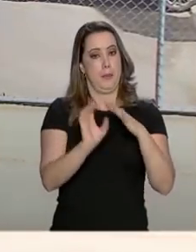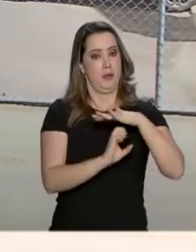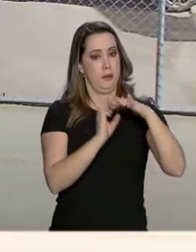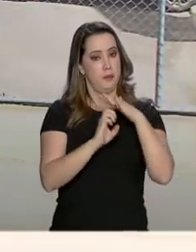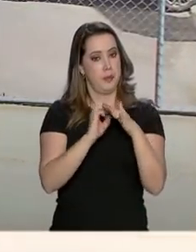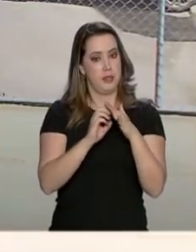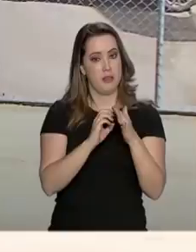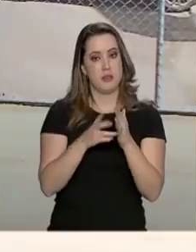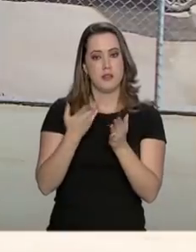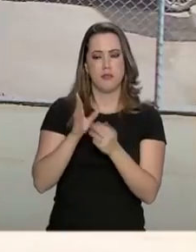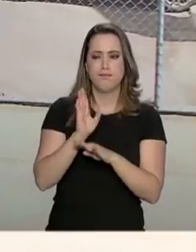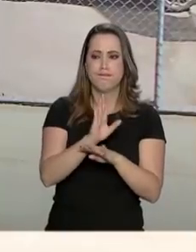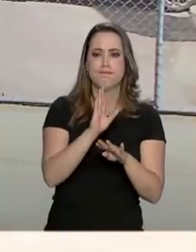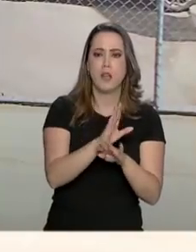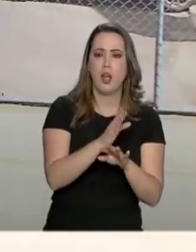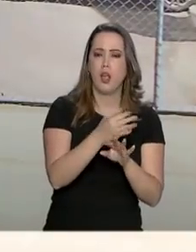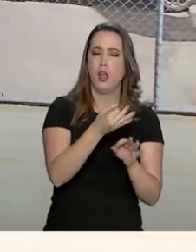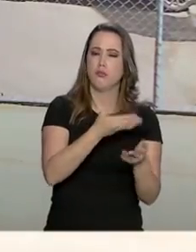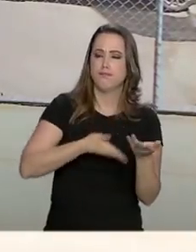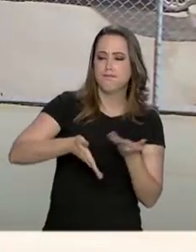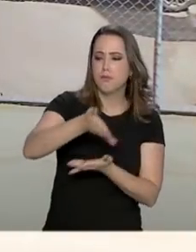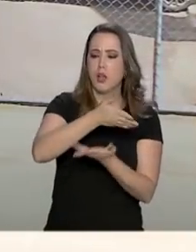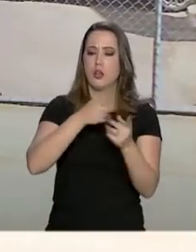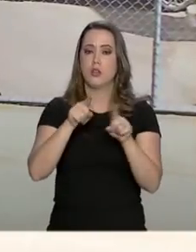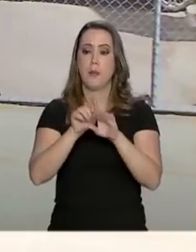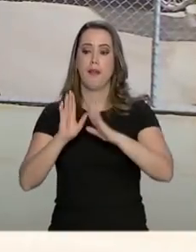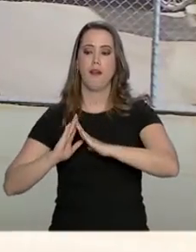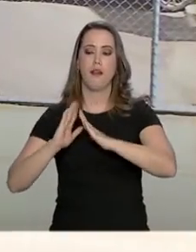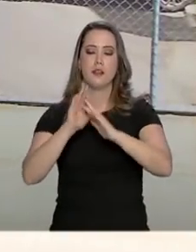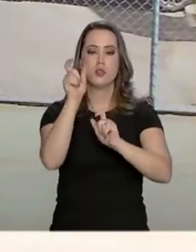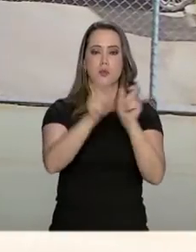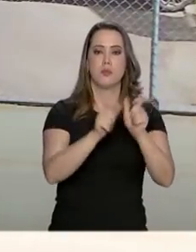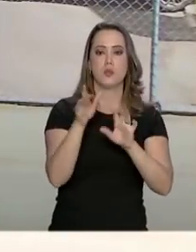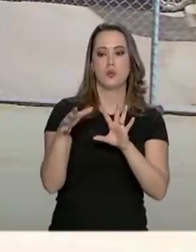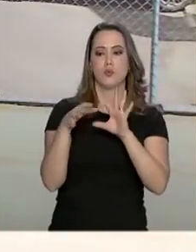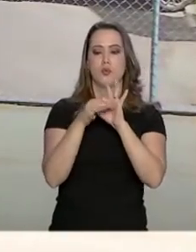consultoria para a Vale e também nas casas de pessoas ligadas a essas empresas.